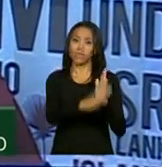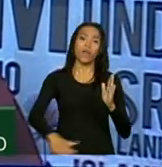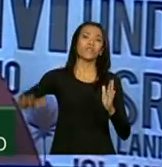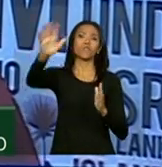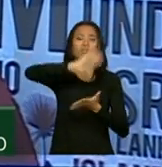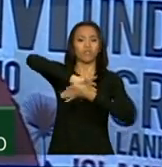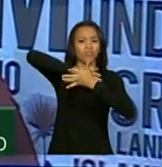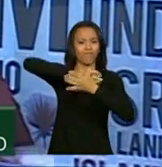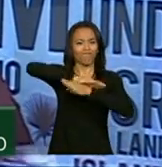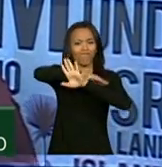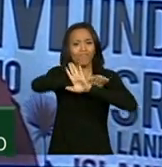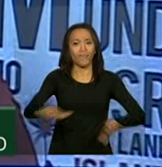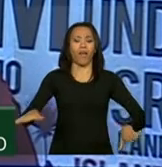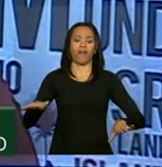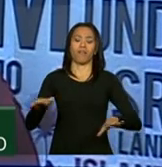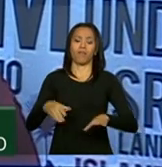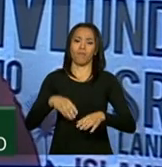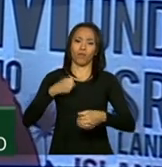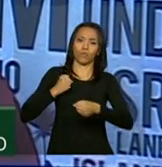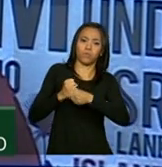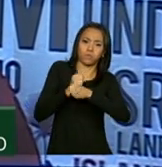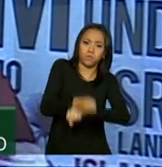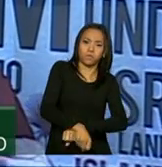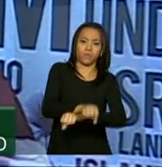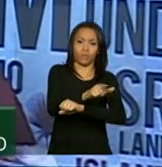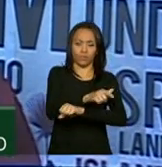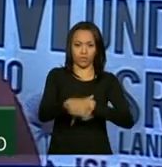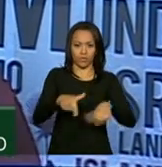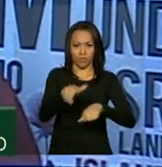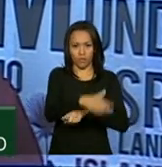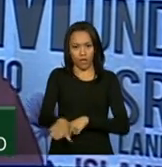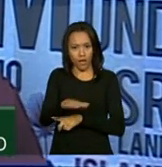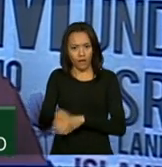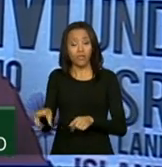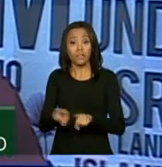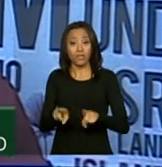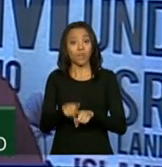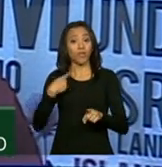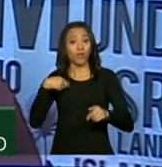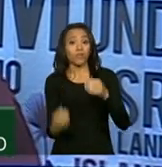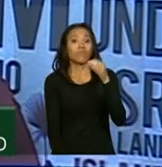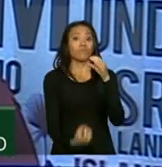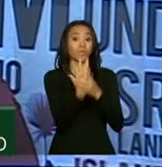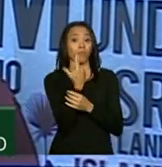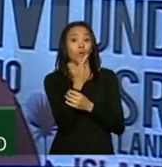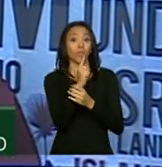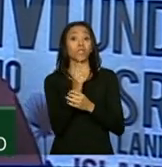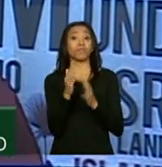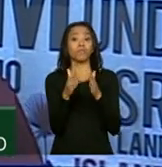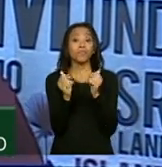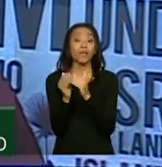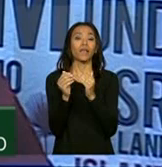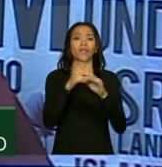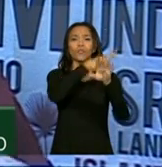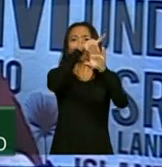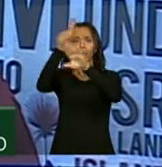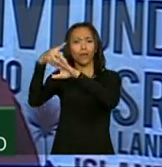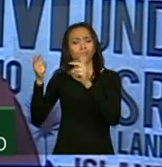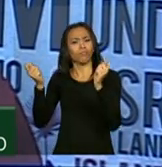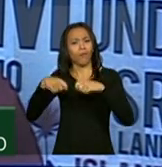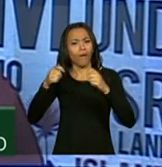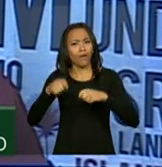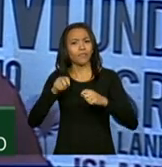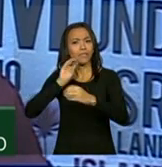Infantil, e aos doadores para que criemos, então, um arcabouço de implementação e que se espere que as nações possam investir dentro de